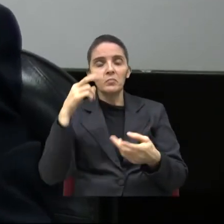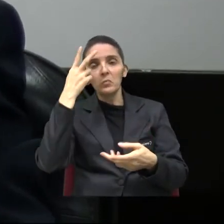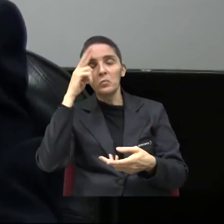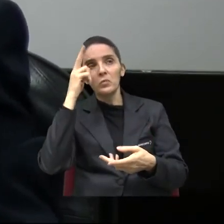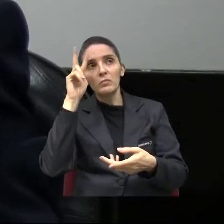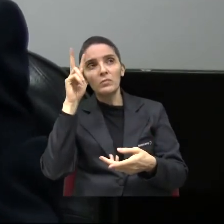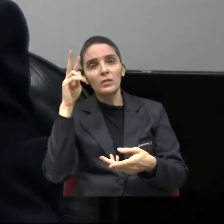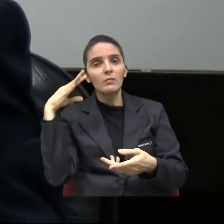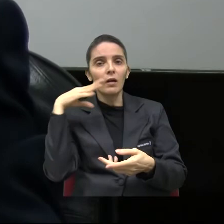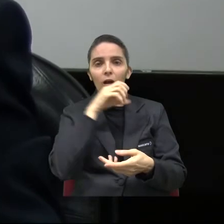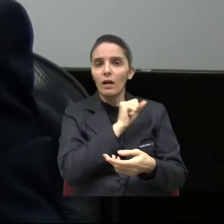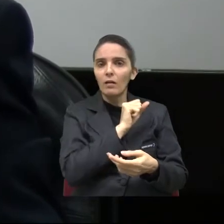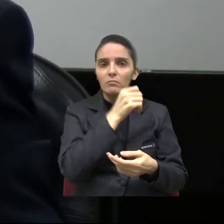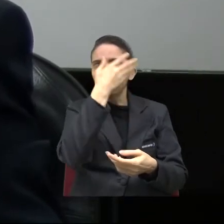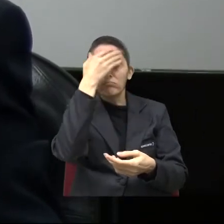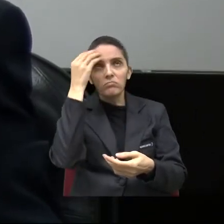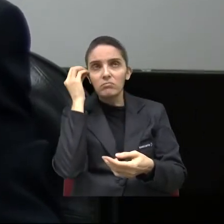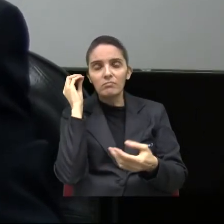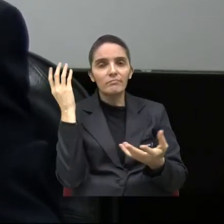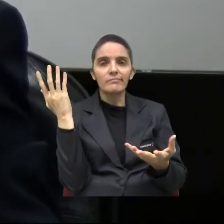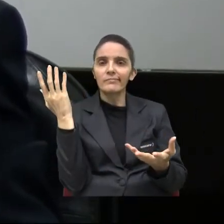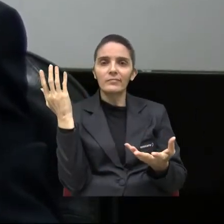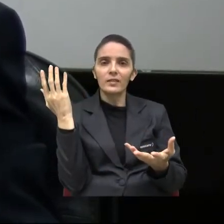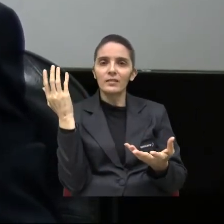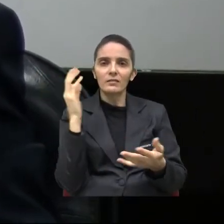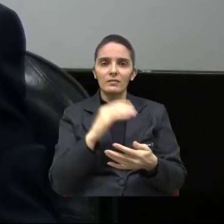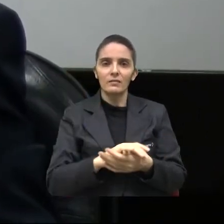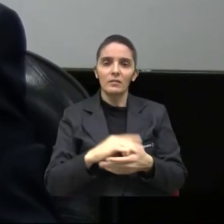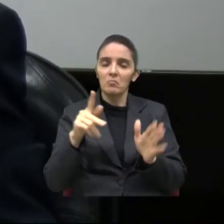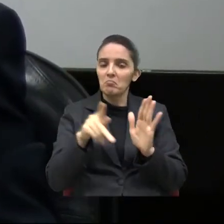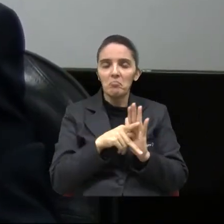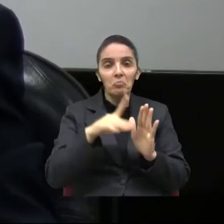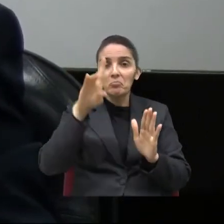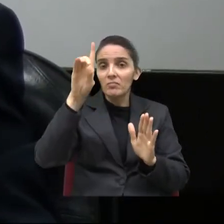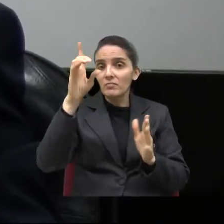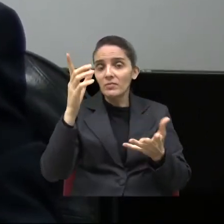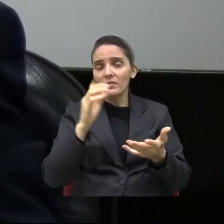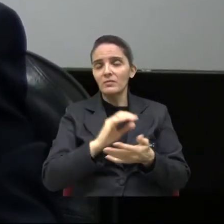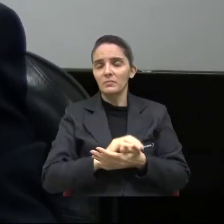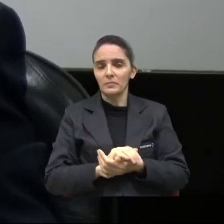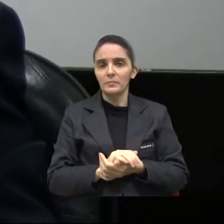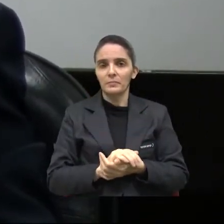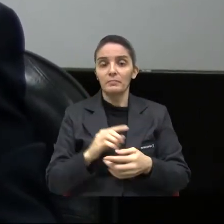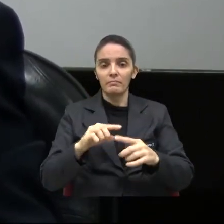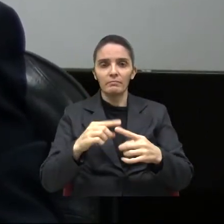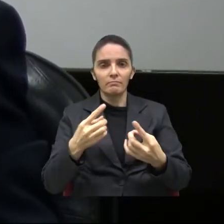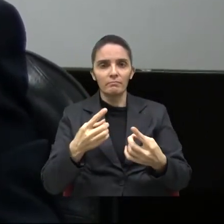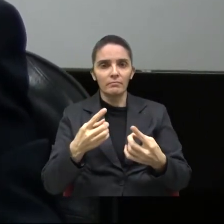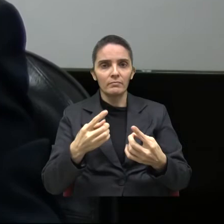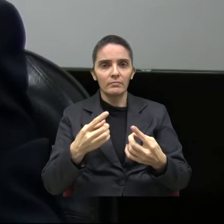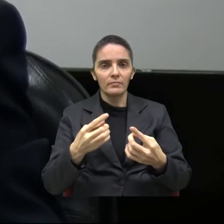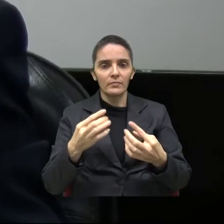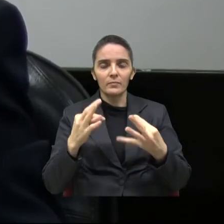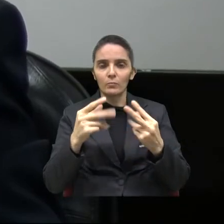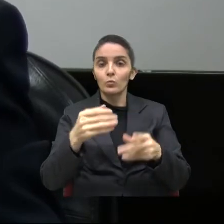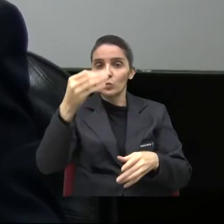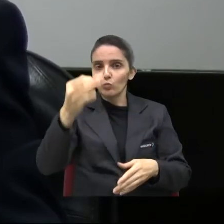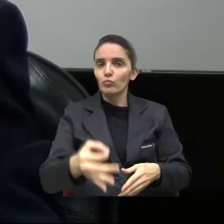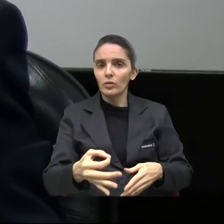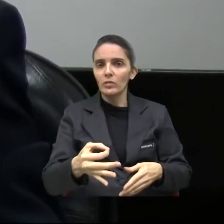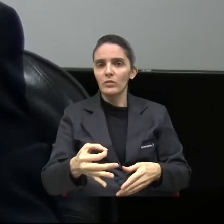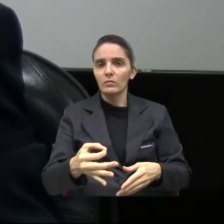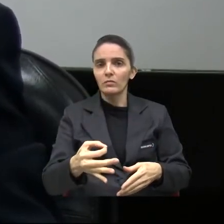logo nos esquecemos. Mas a certeza da salvação,